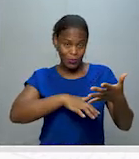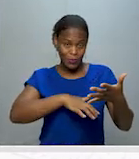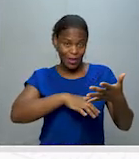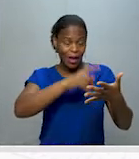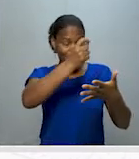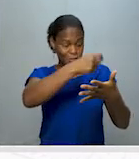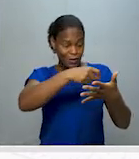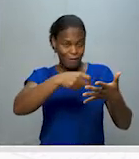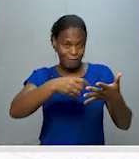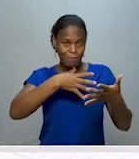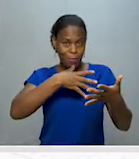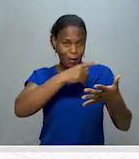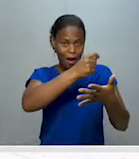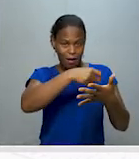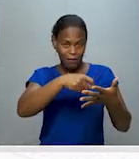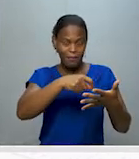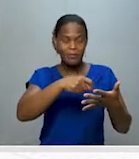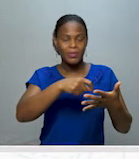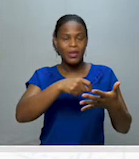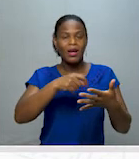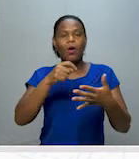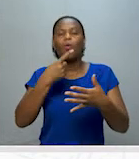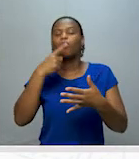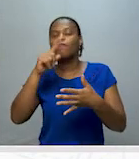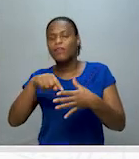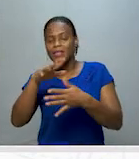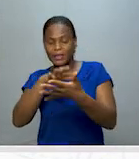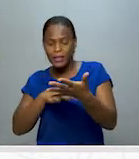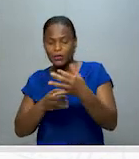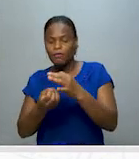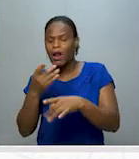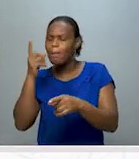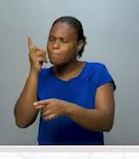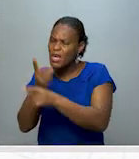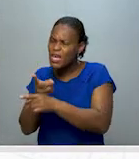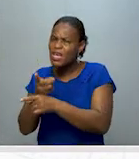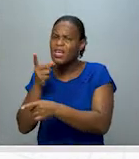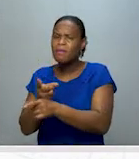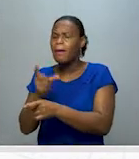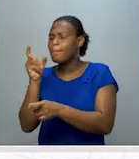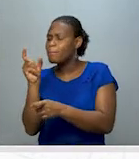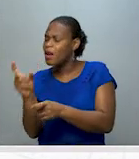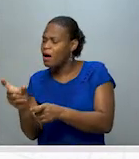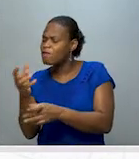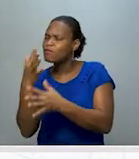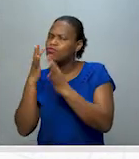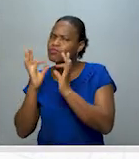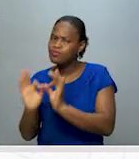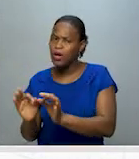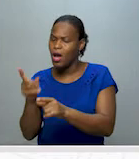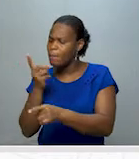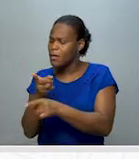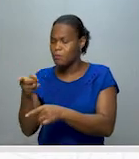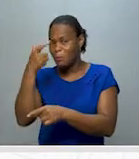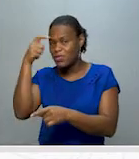falas, tal e qual foram pensadas ou ditas, utiliza as palavras exatas